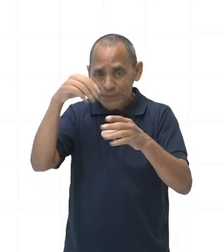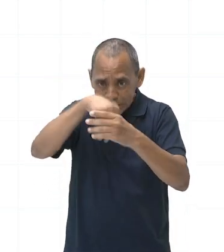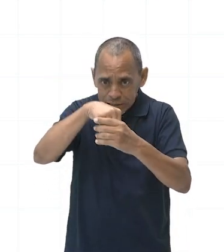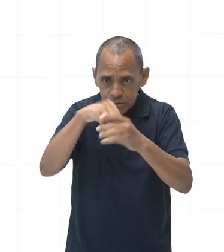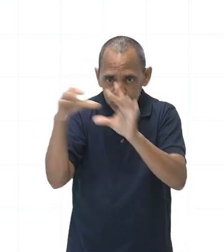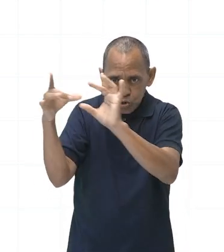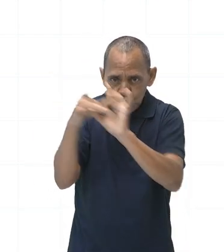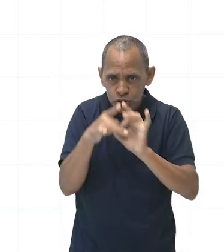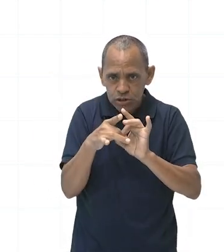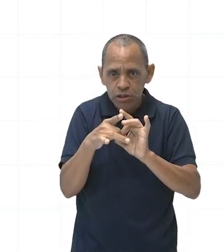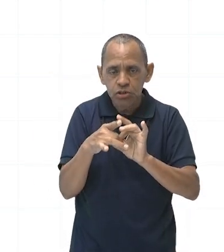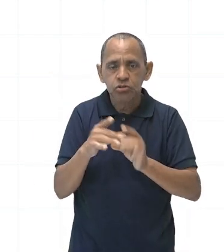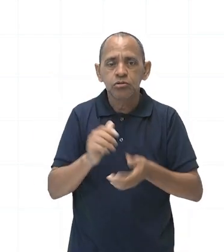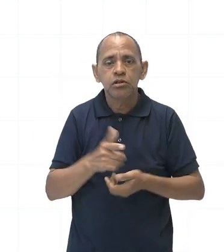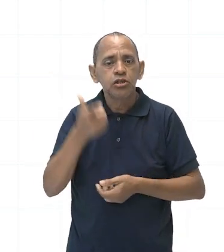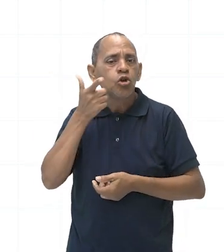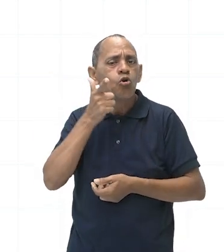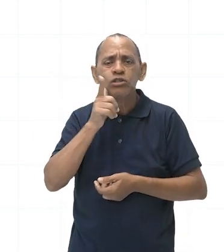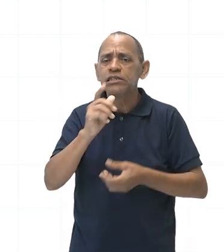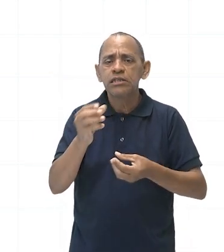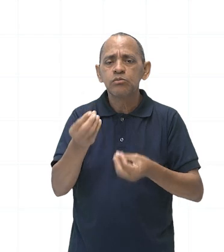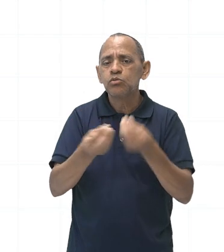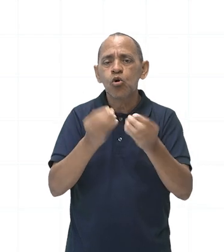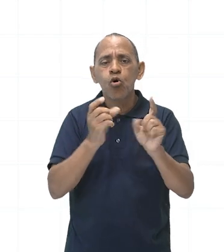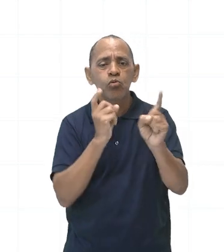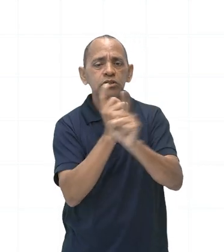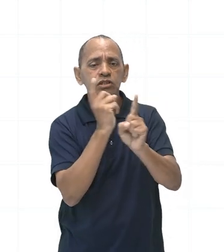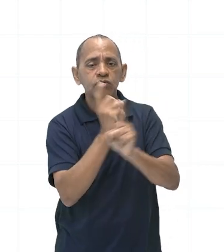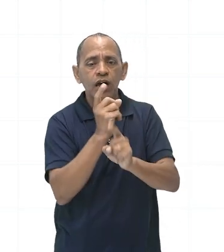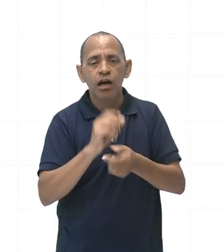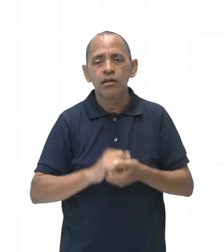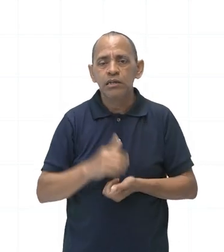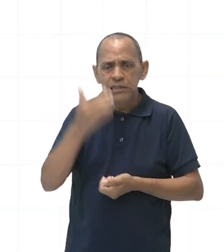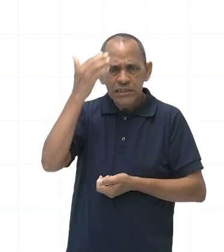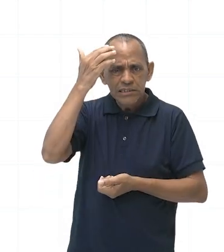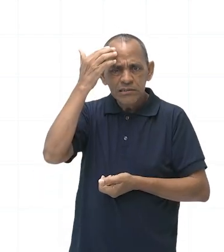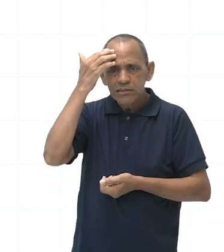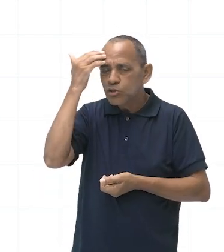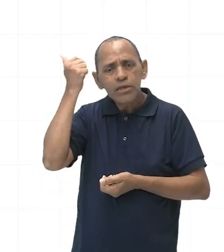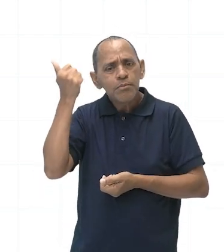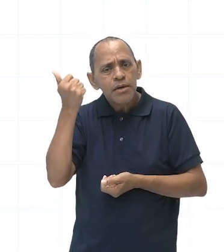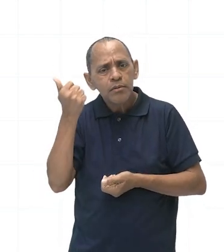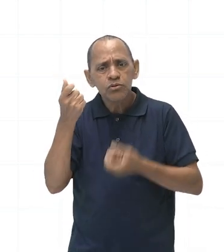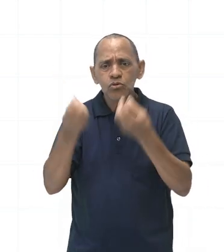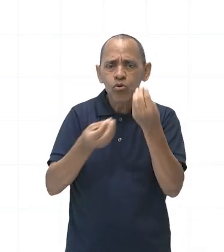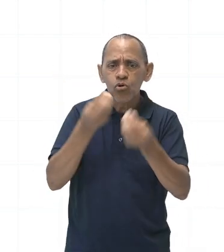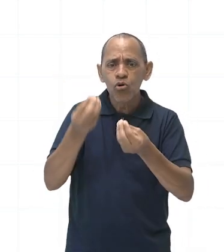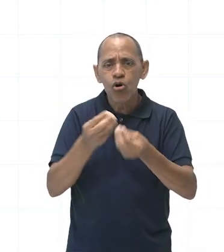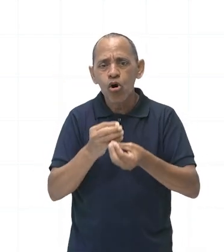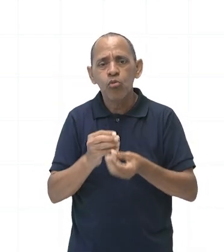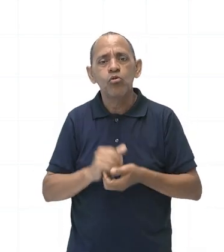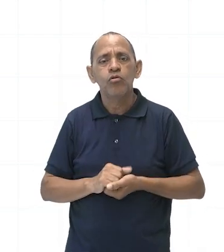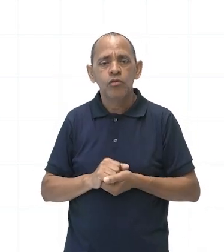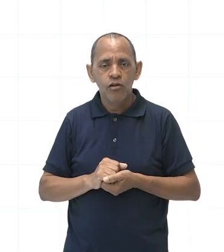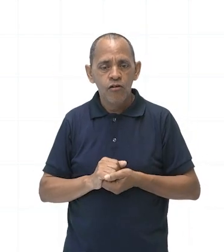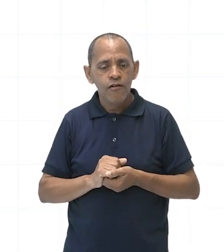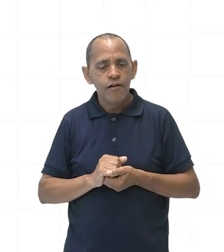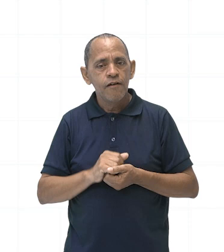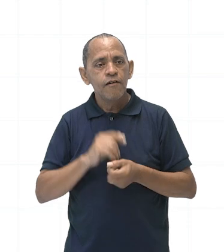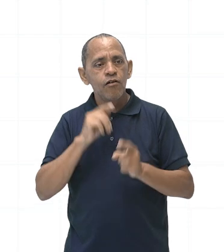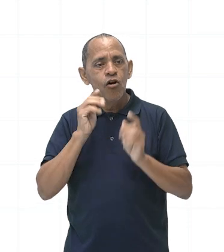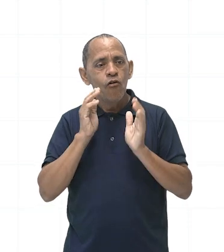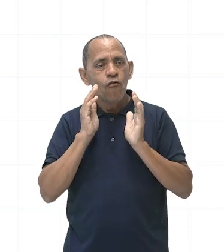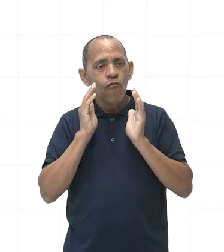No enunciado. Perceba que nesse sujeito a gente não sabe dizer quem realizou a ação de forma específica. Olha o